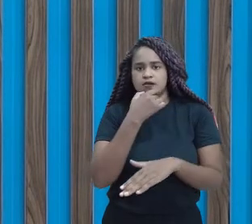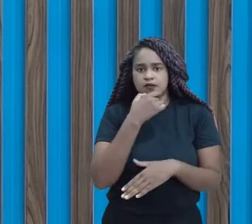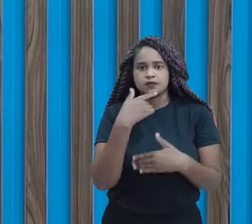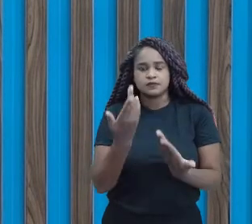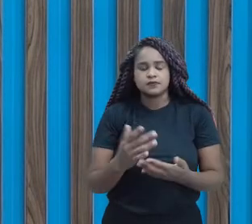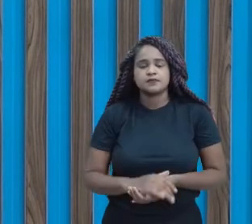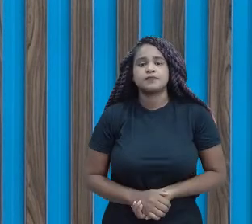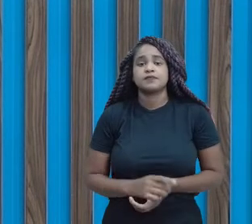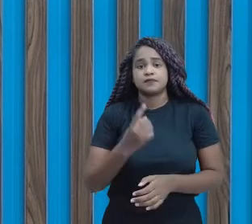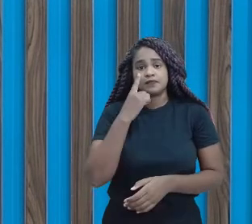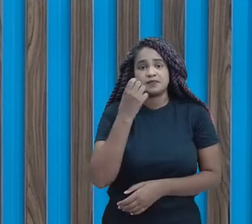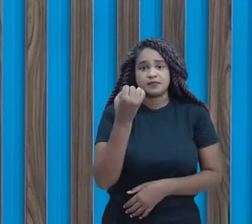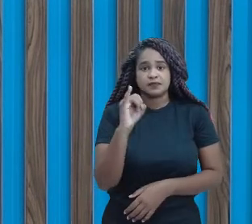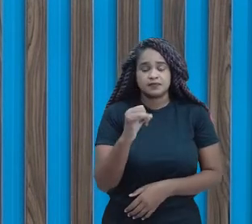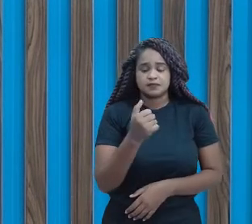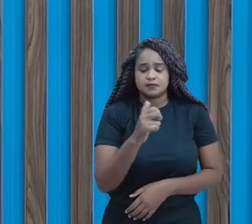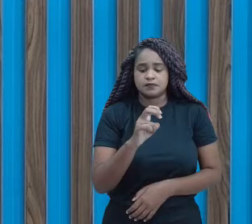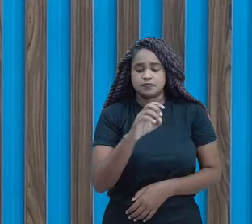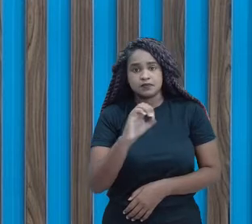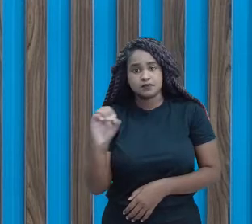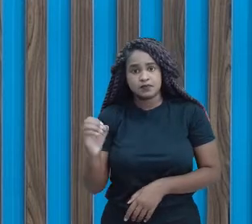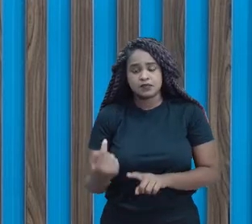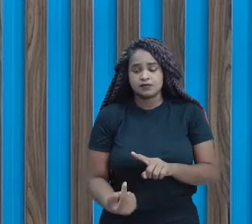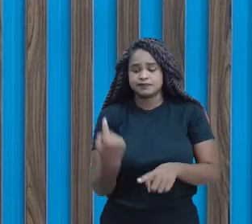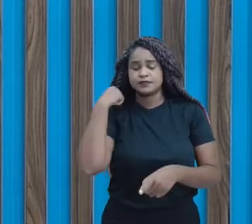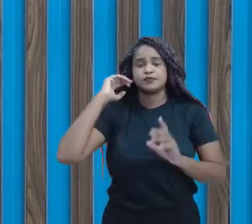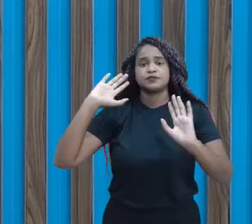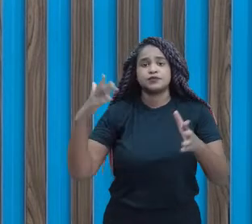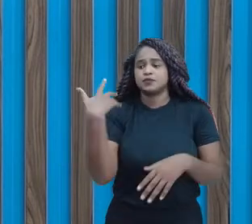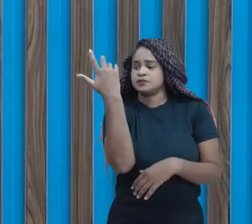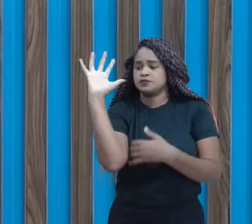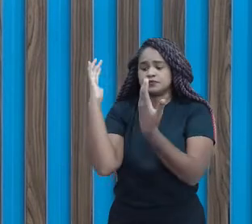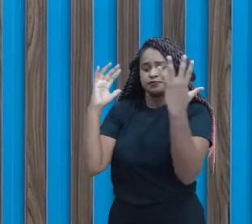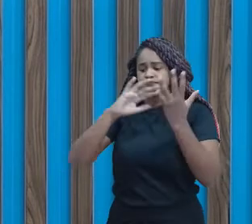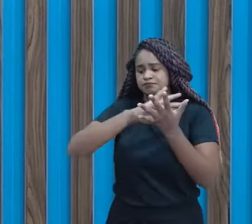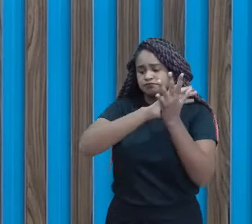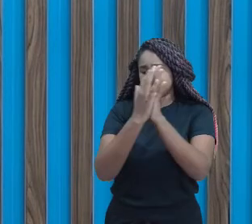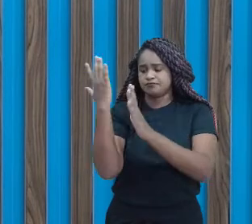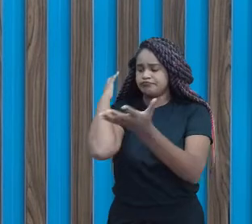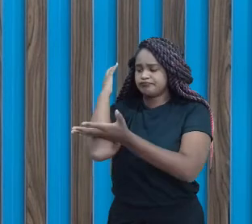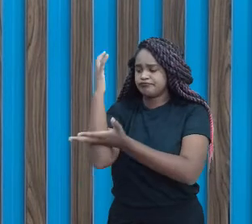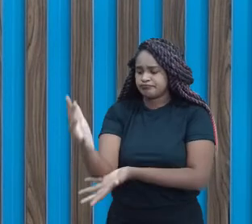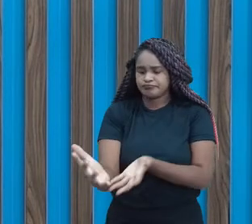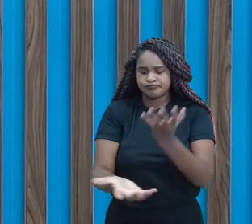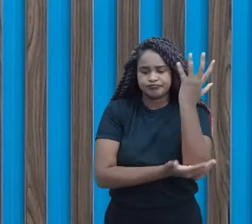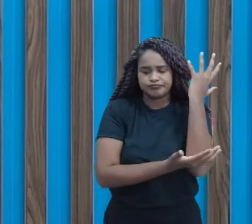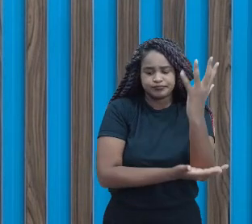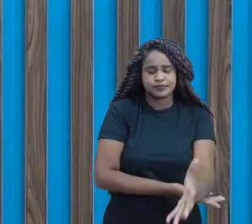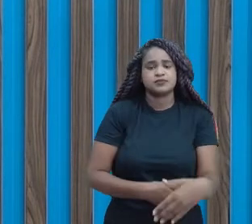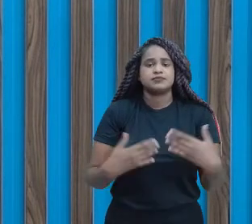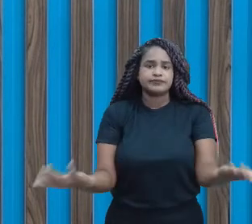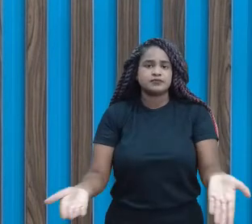já sofria com esse desmatamento, imagina você hoje pensar que a China,